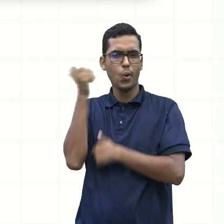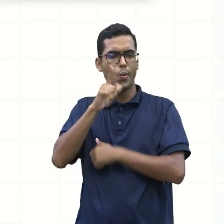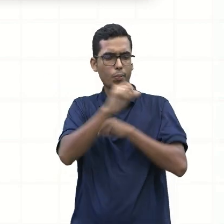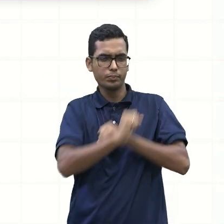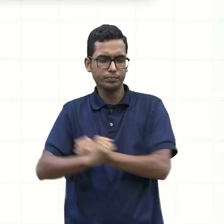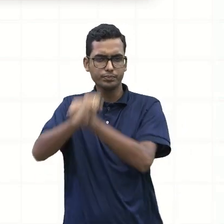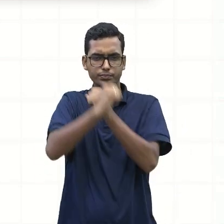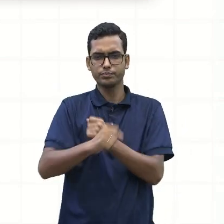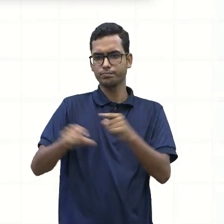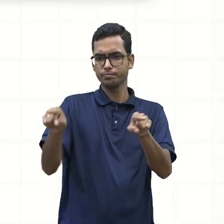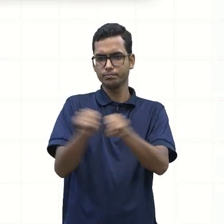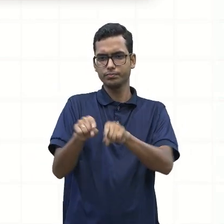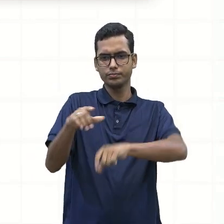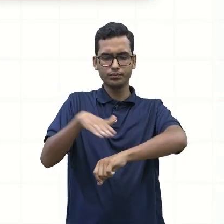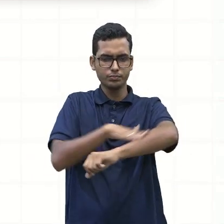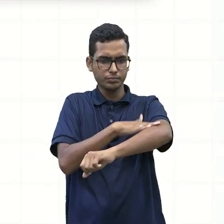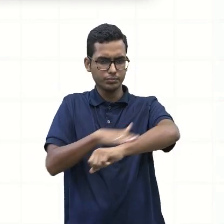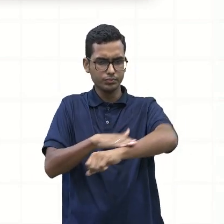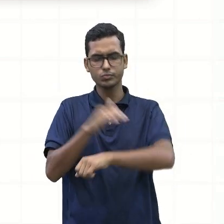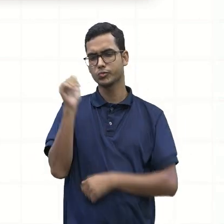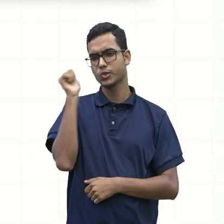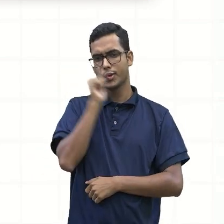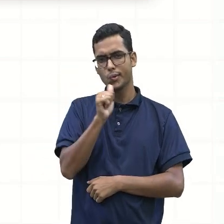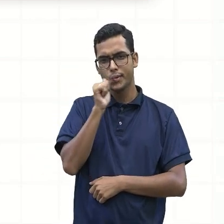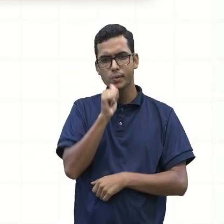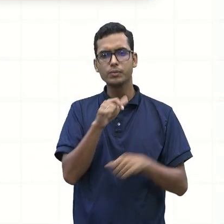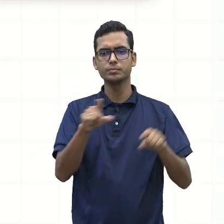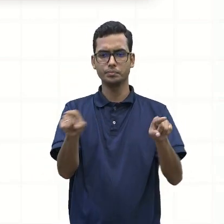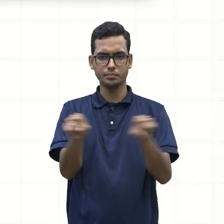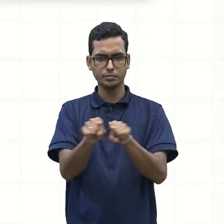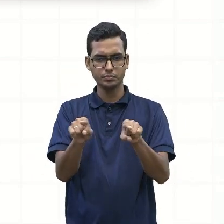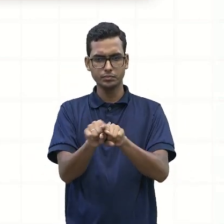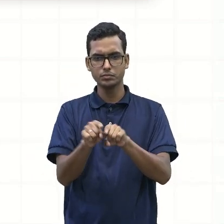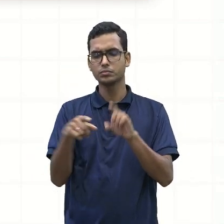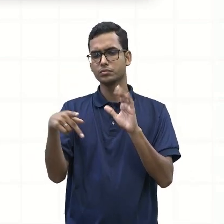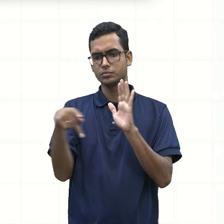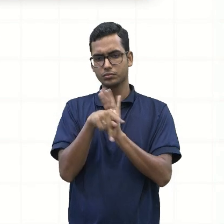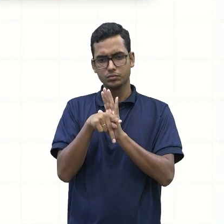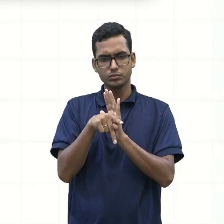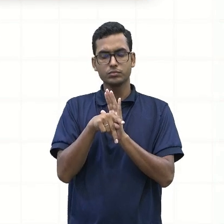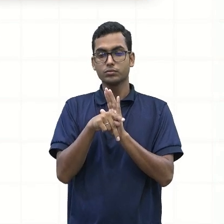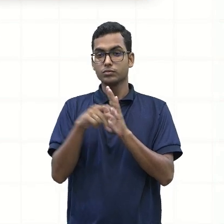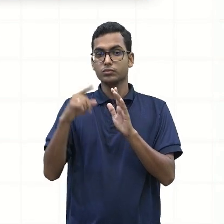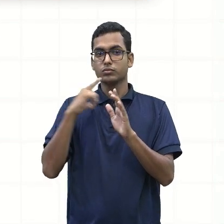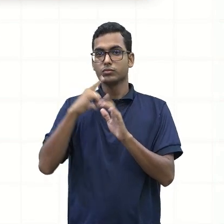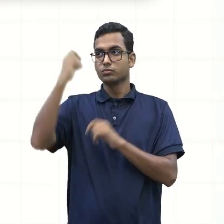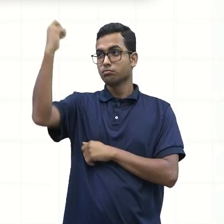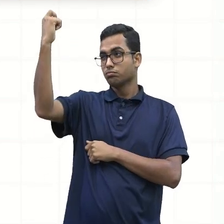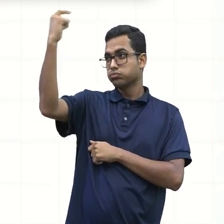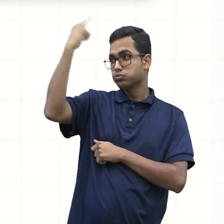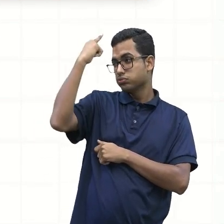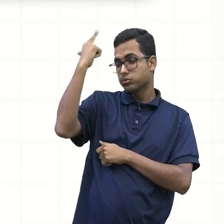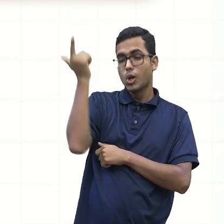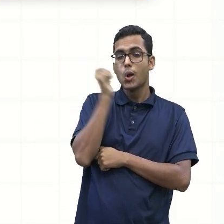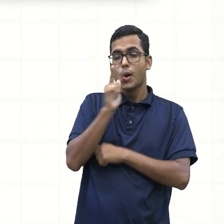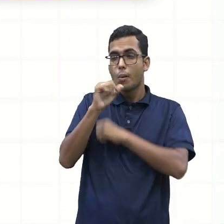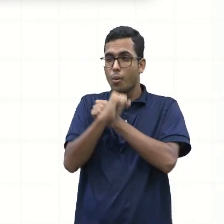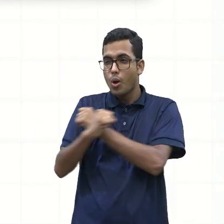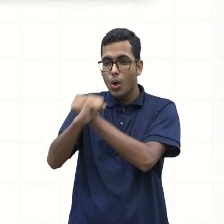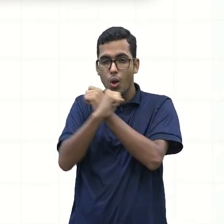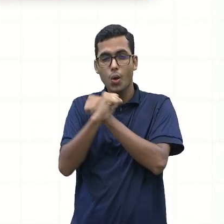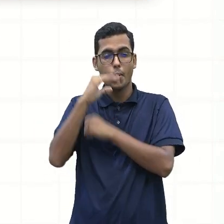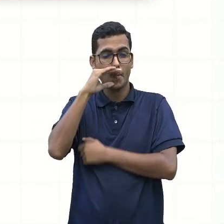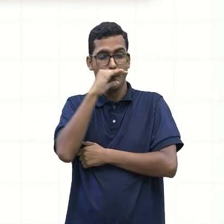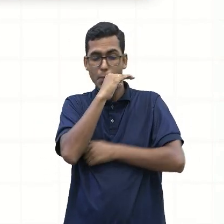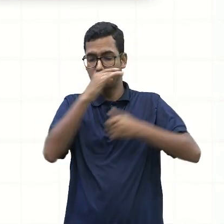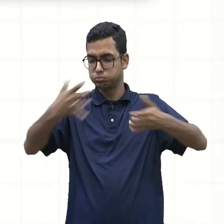proteger, né, a pele das mulheres, o cabelo das mulheres do calor extremo do deserto, né, do